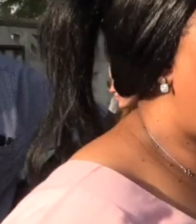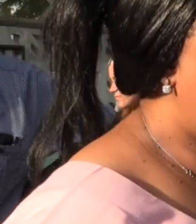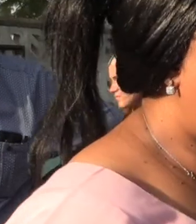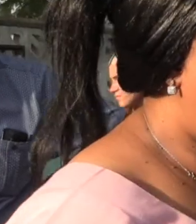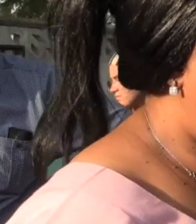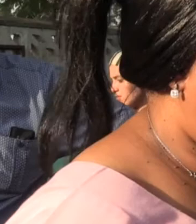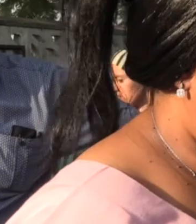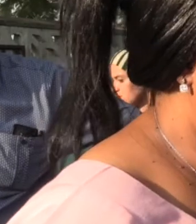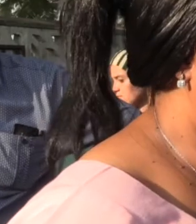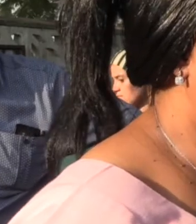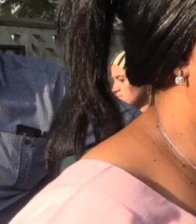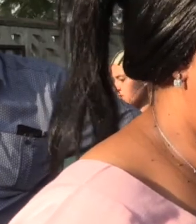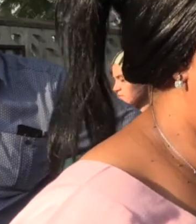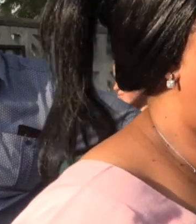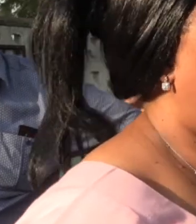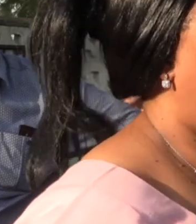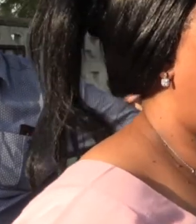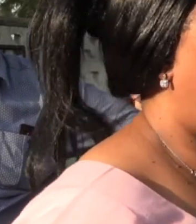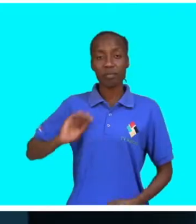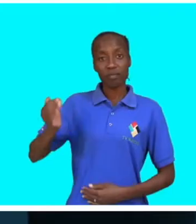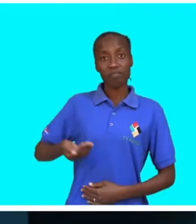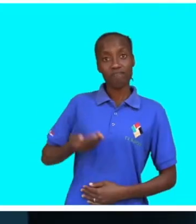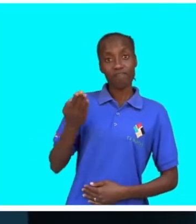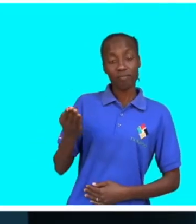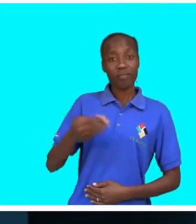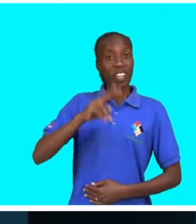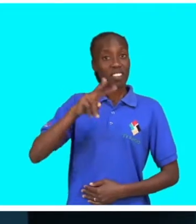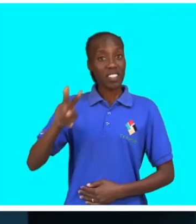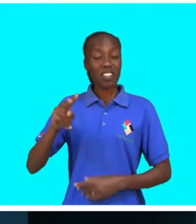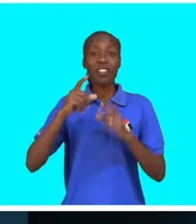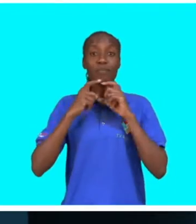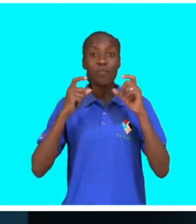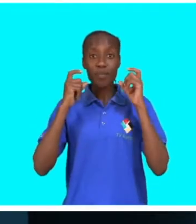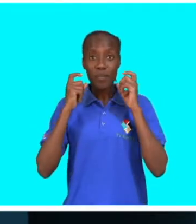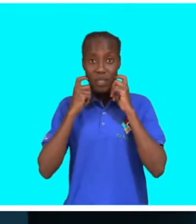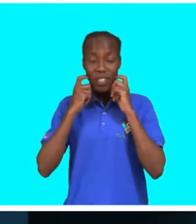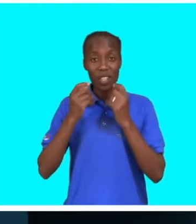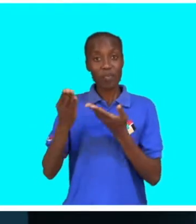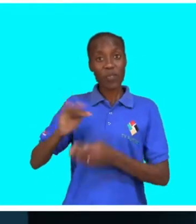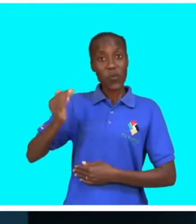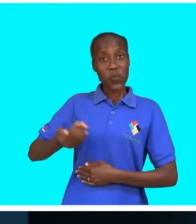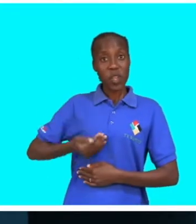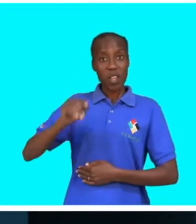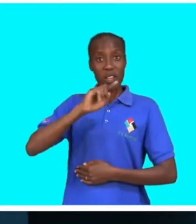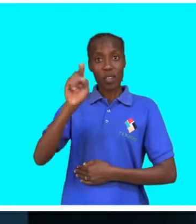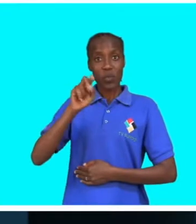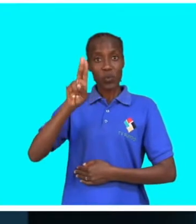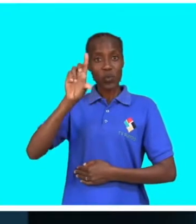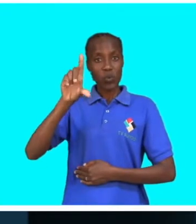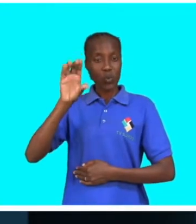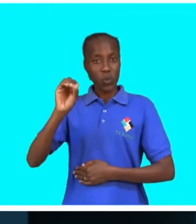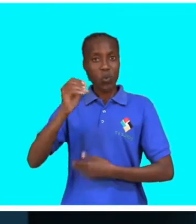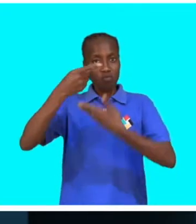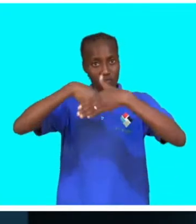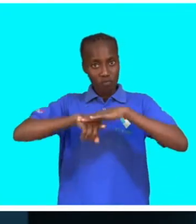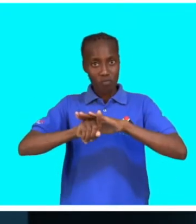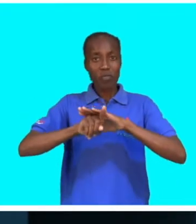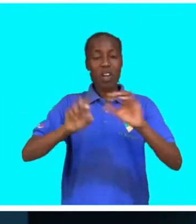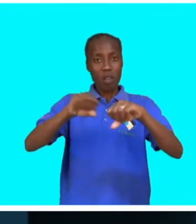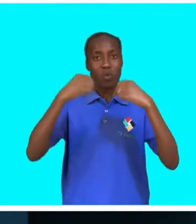A África também apoia as pessoas desabotadas. Durante a visita efetuada a Moçambique, Hendreta Zoulo escalou na